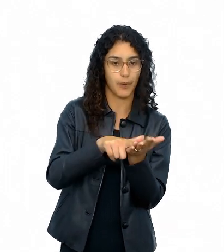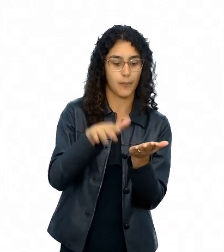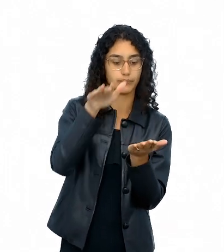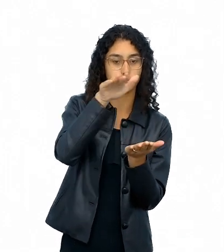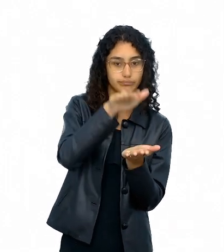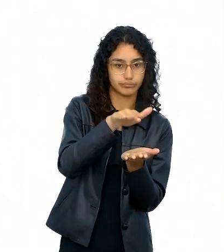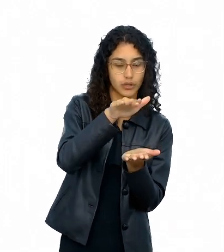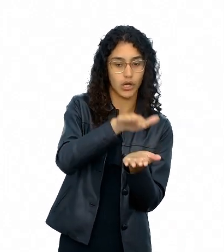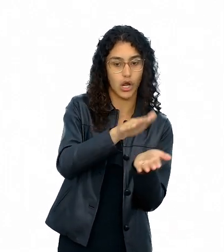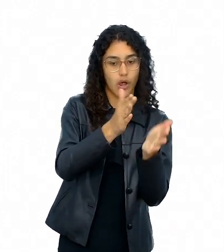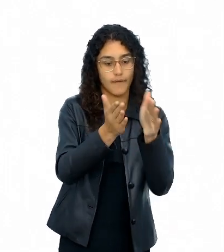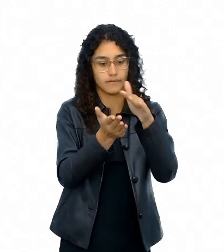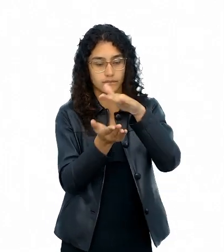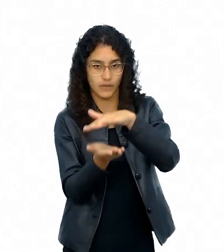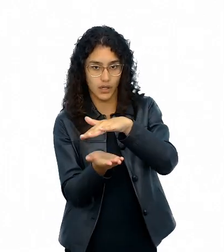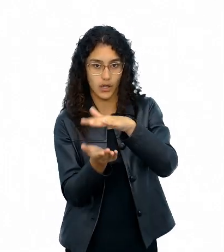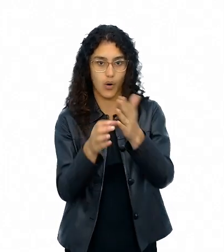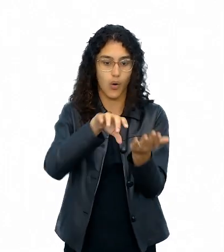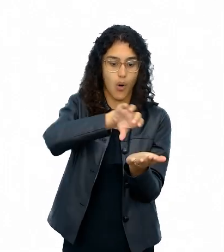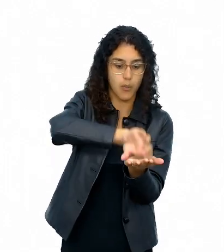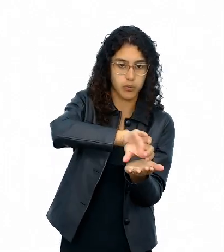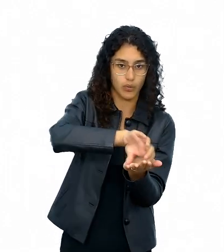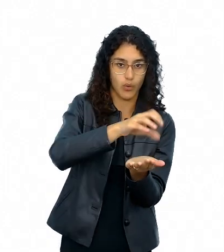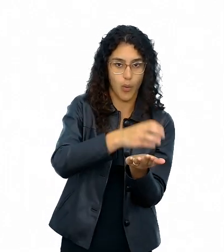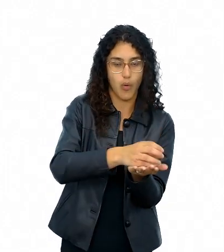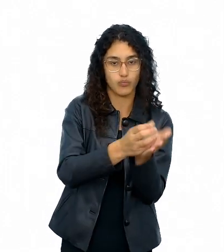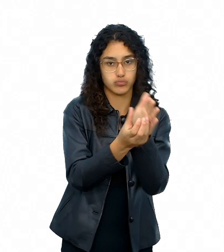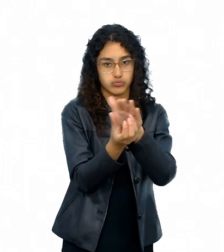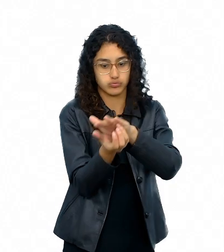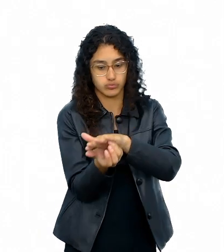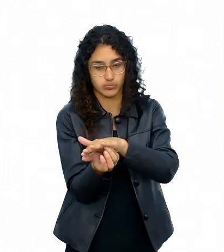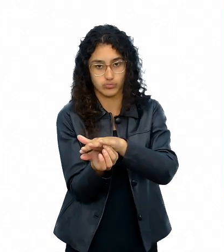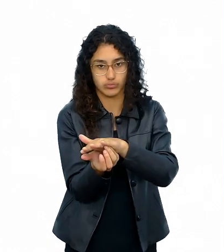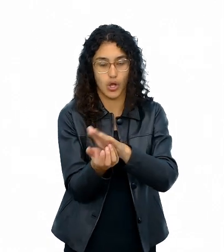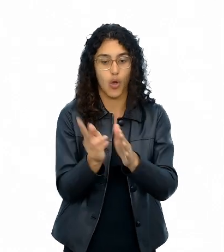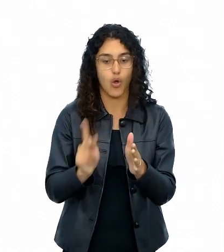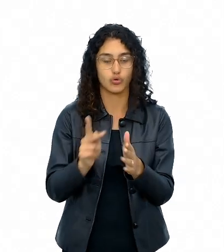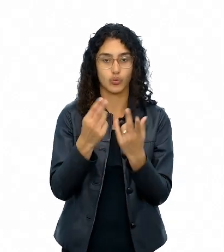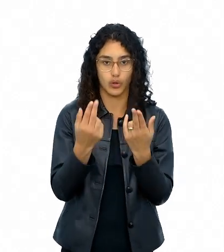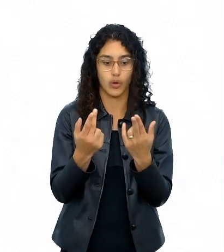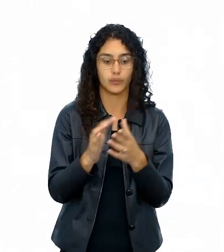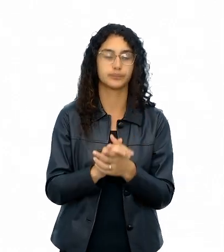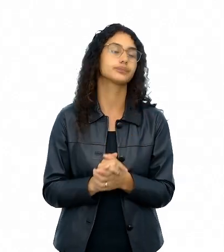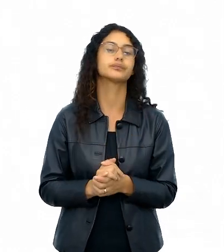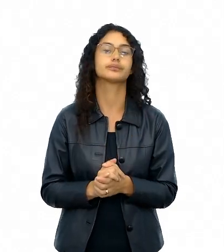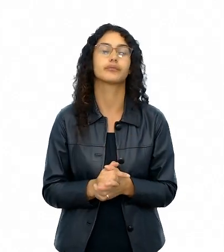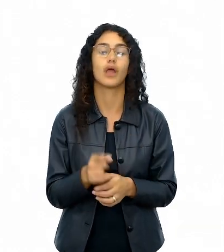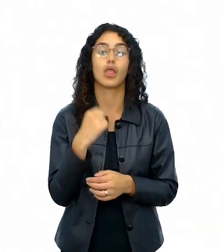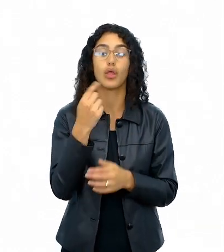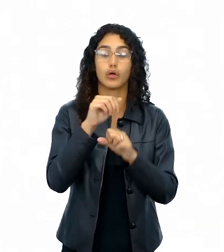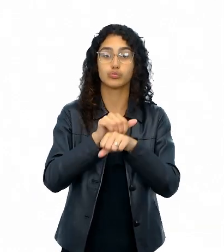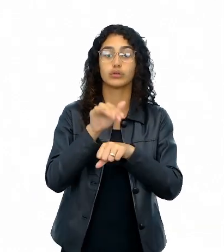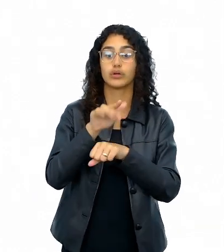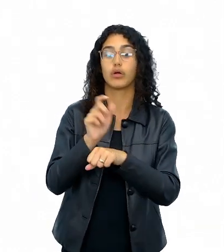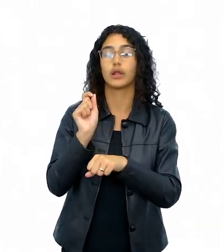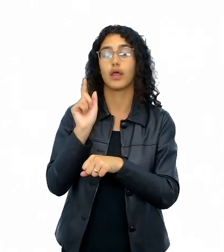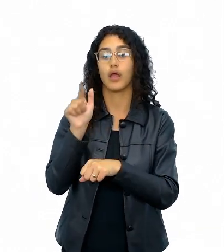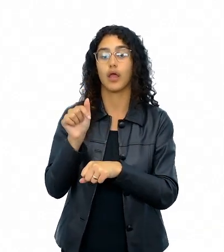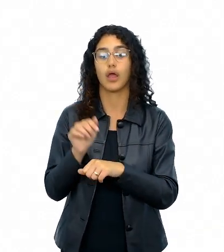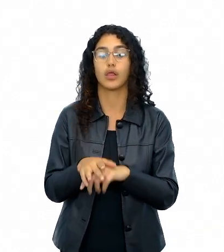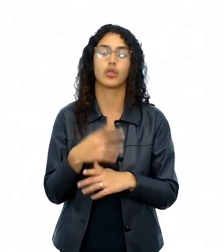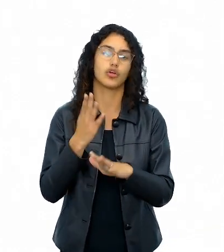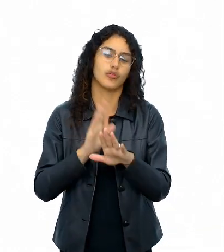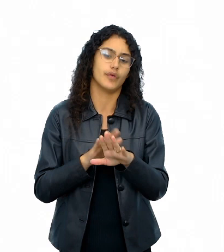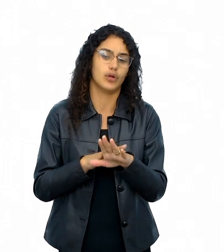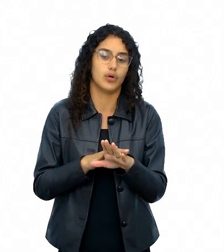com cuidado, claro, né? Esse copo, a cartolina permanece lá. E aí, a nossa sugestão é, ao invés de a gente já